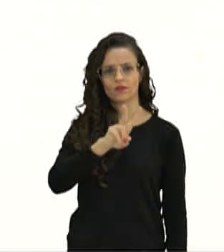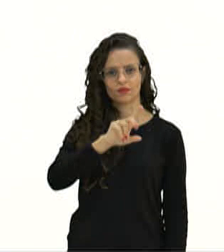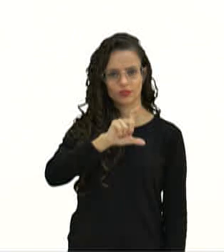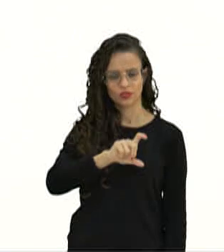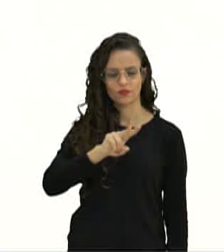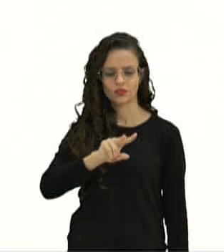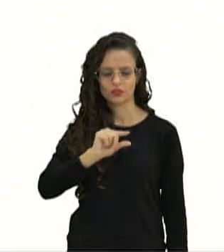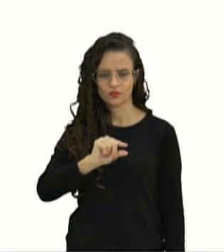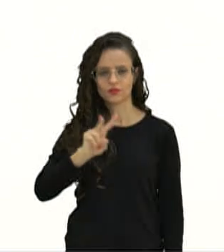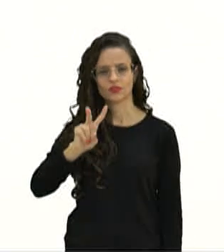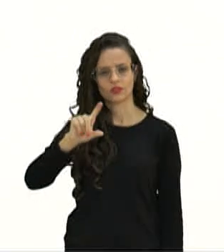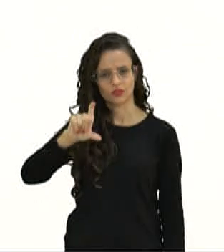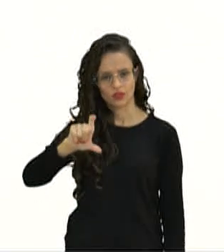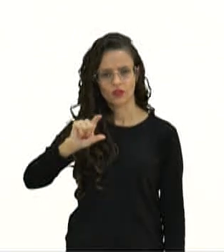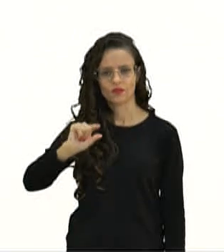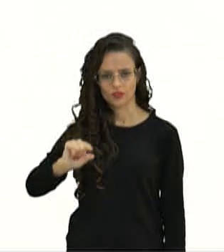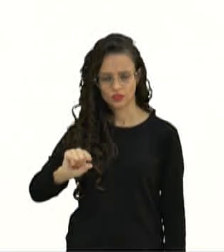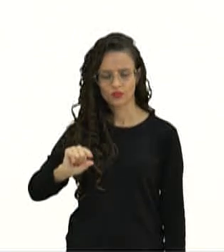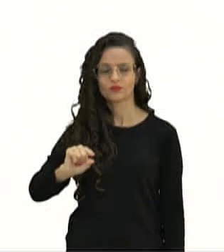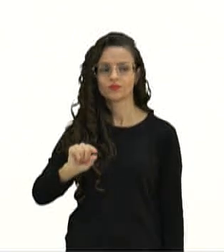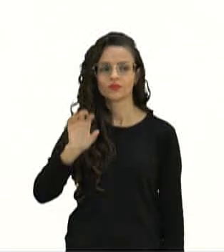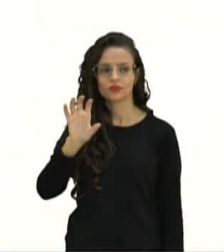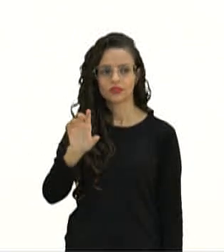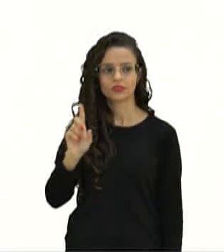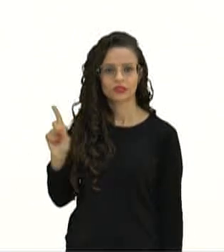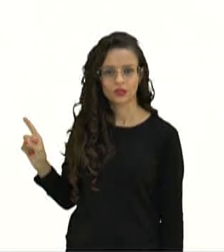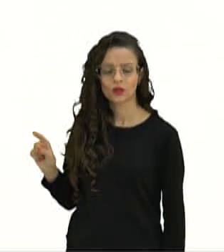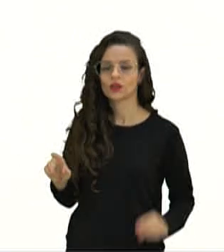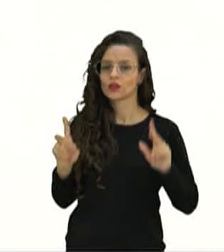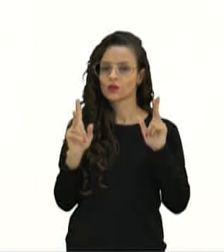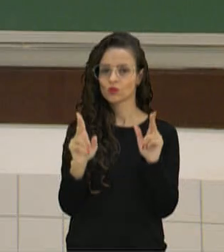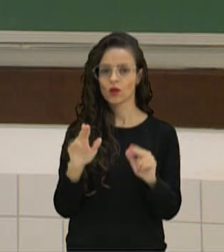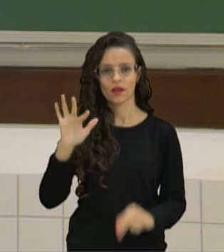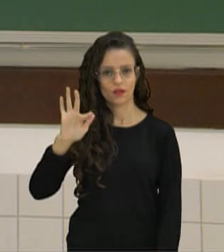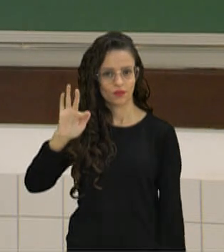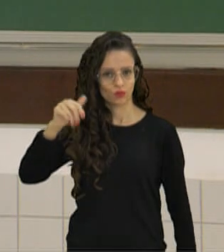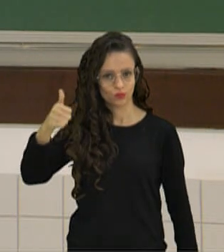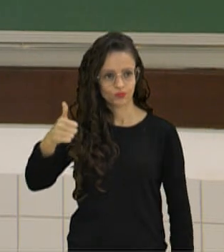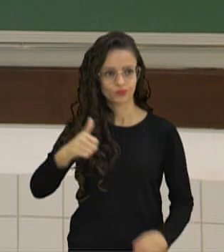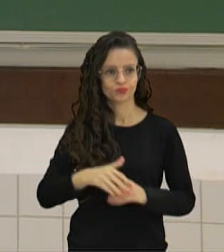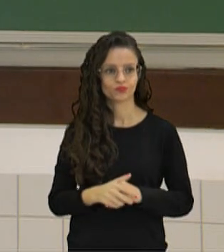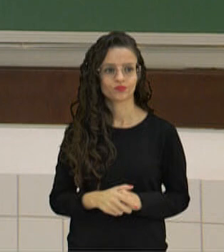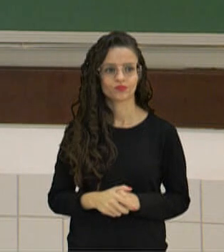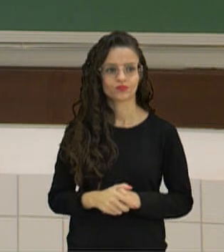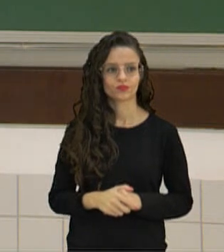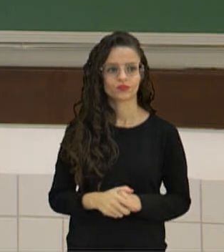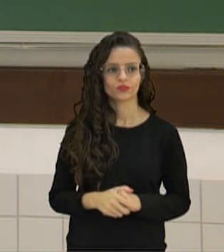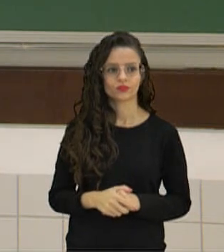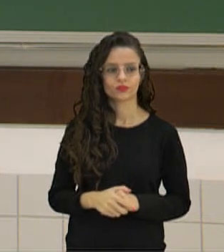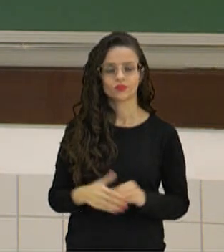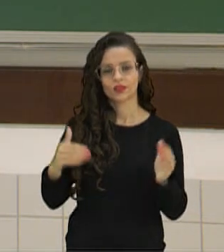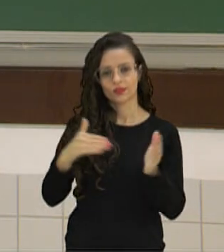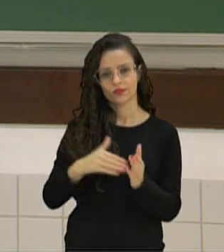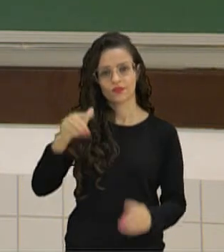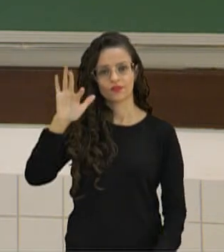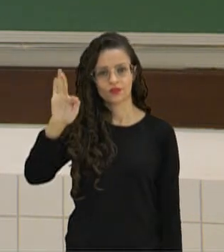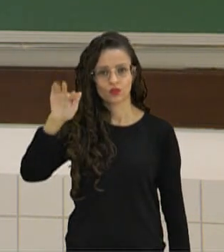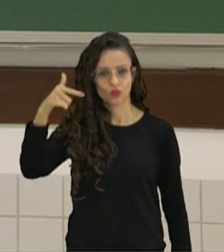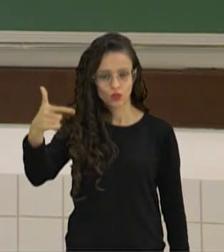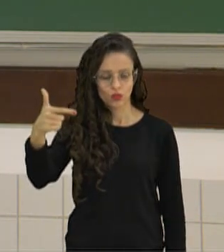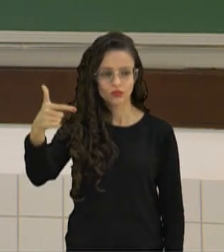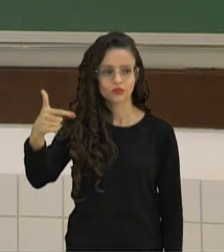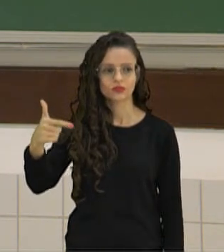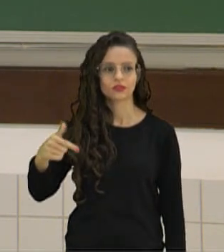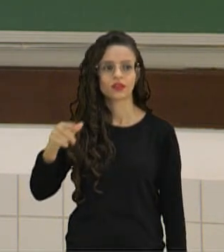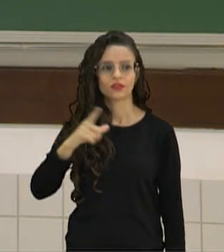Vzão, Vzinho, Vzão, Vzinho. Essa geração aqui é a geração F1. E ali, a geração F2. Na